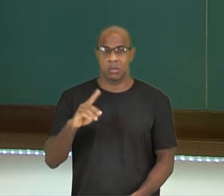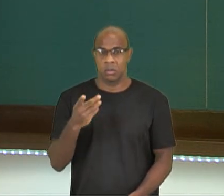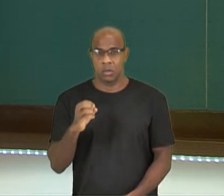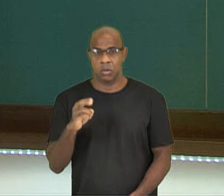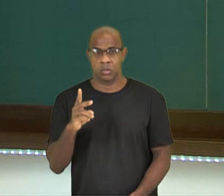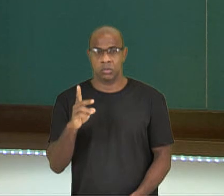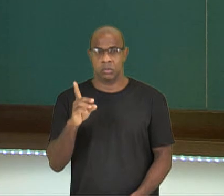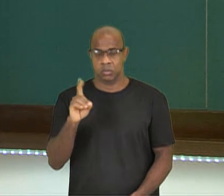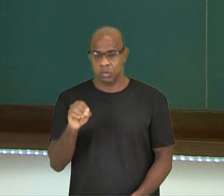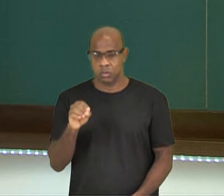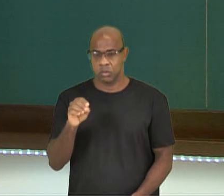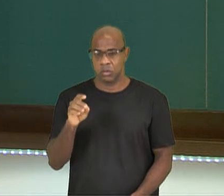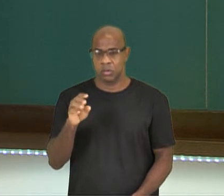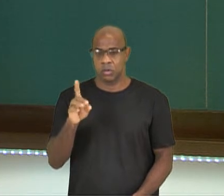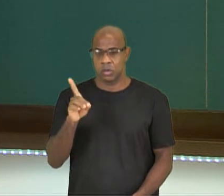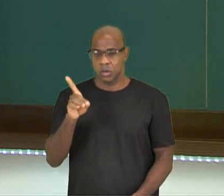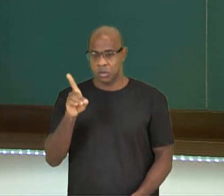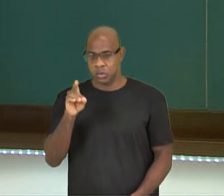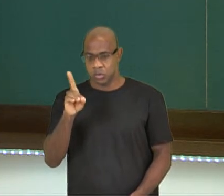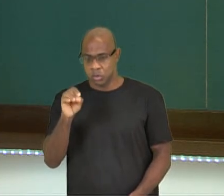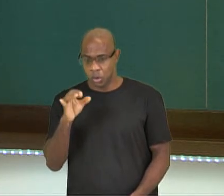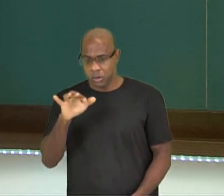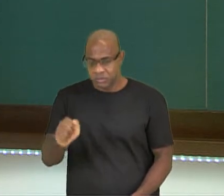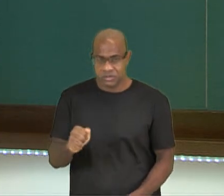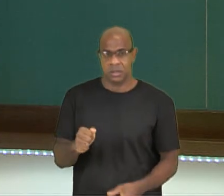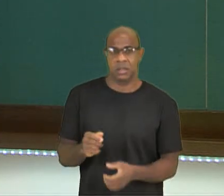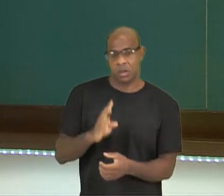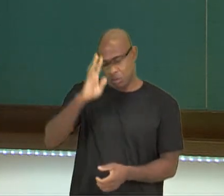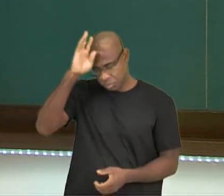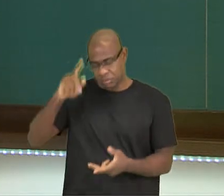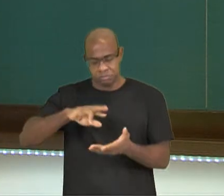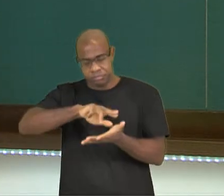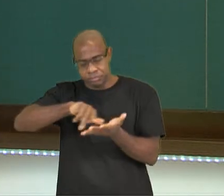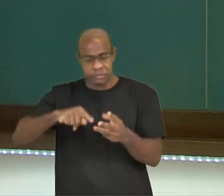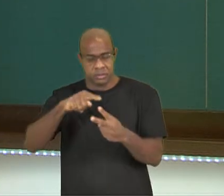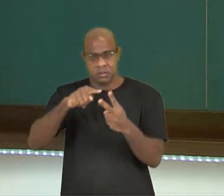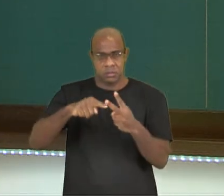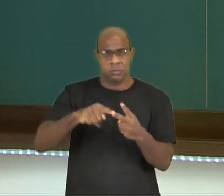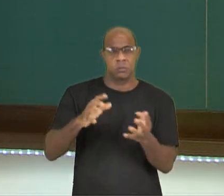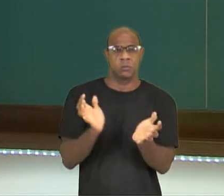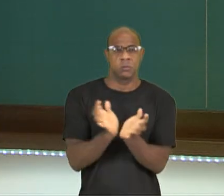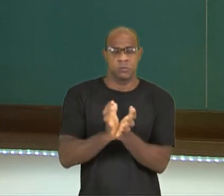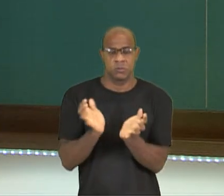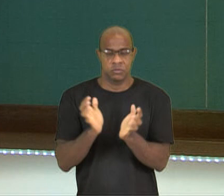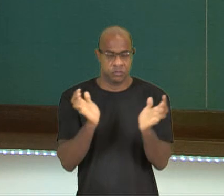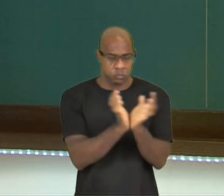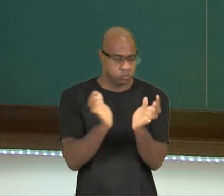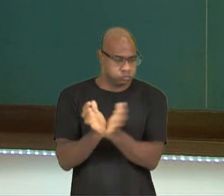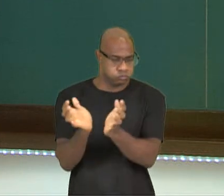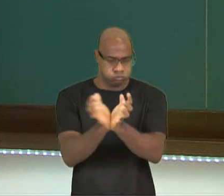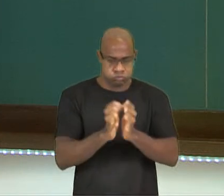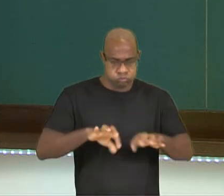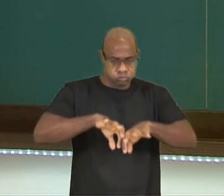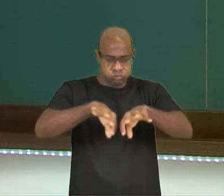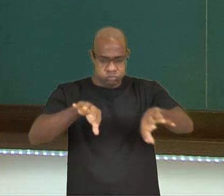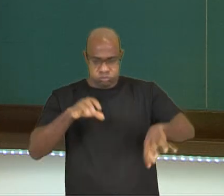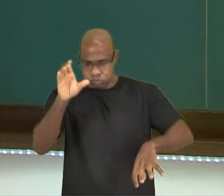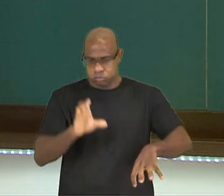Igreja Católica Apostólica Romana ou a Igreja Católica Apostólica Ortodoxa. Então, o catolicismo